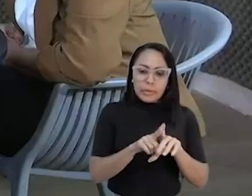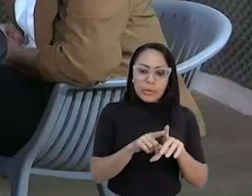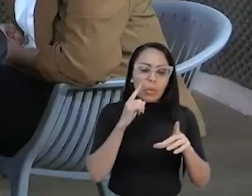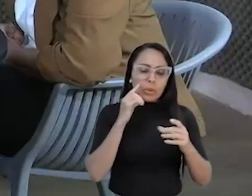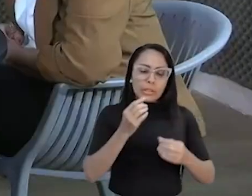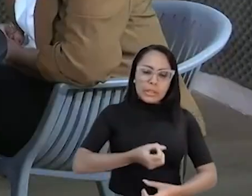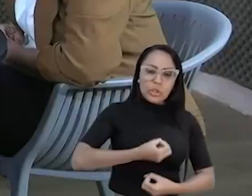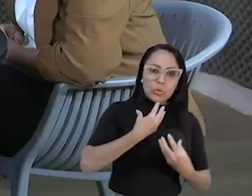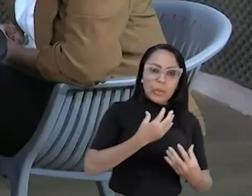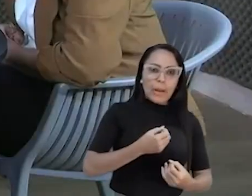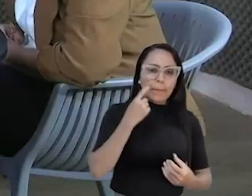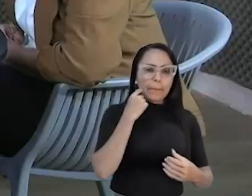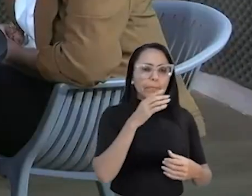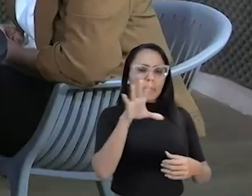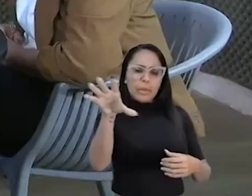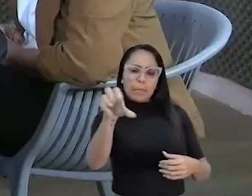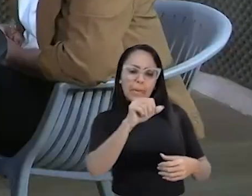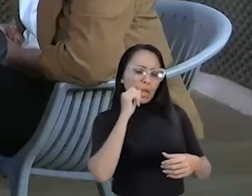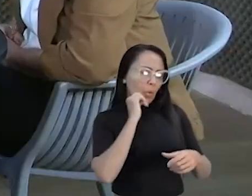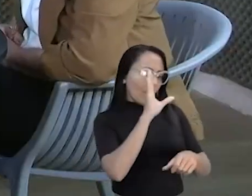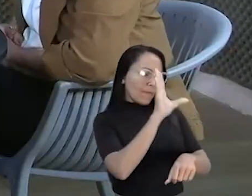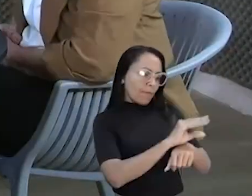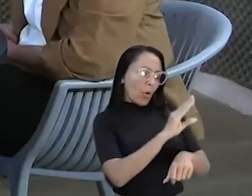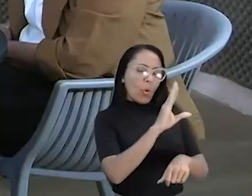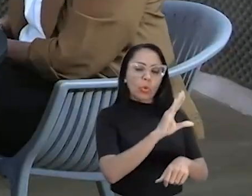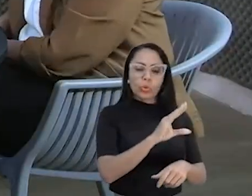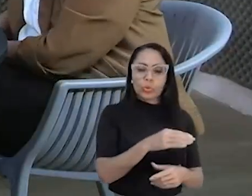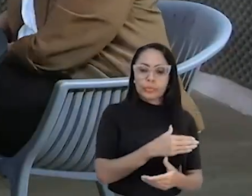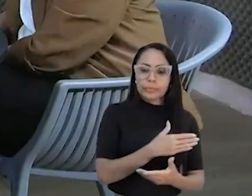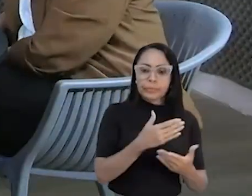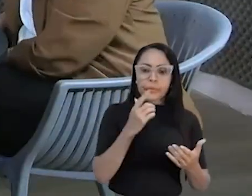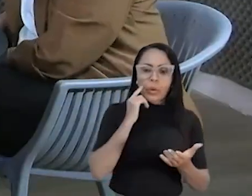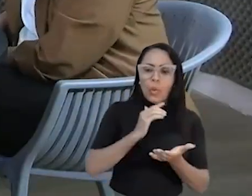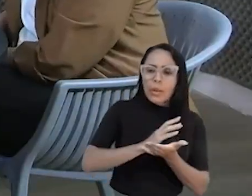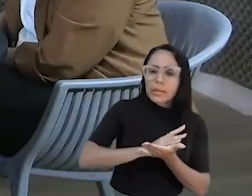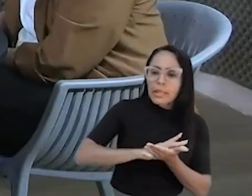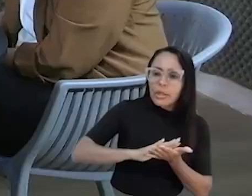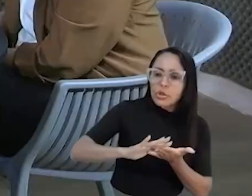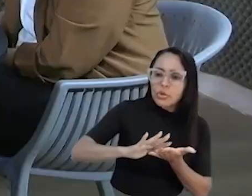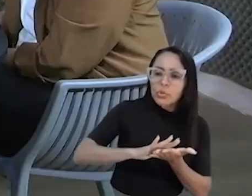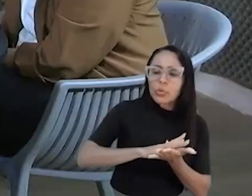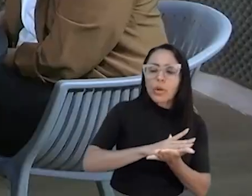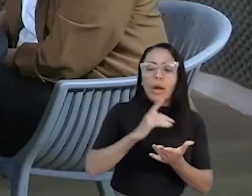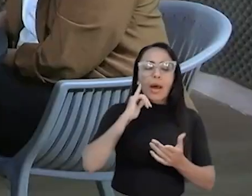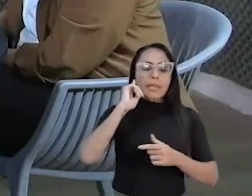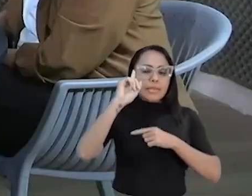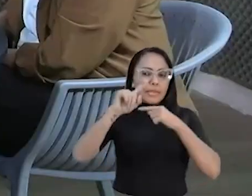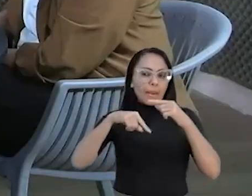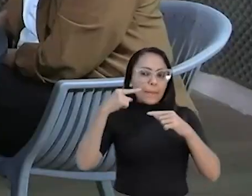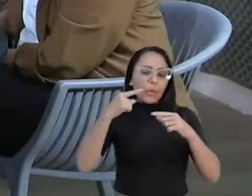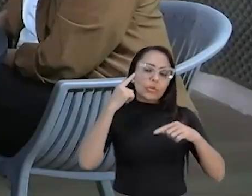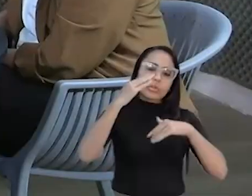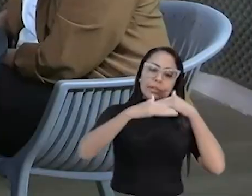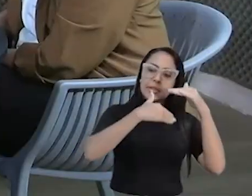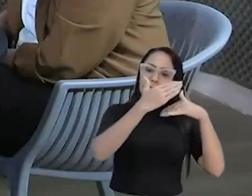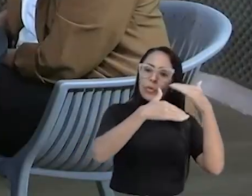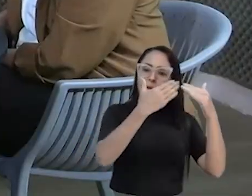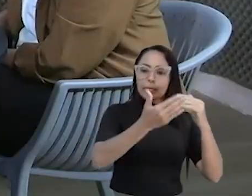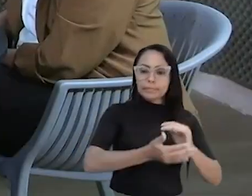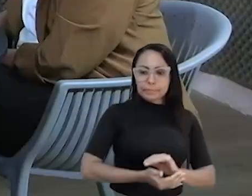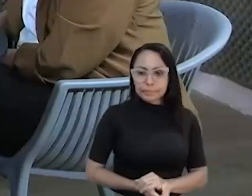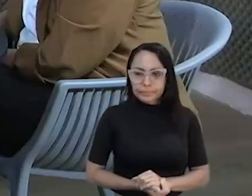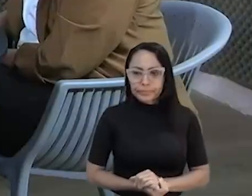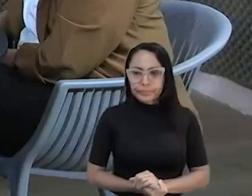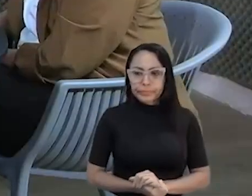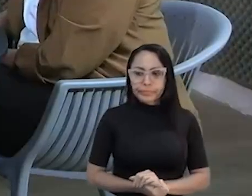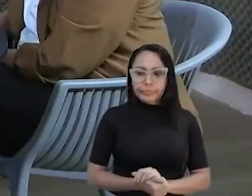inspirar, pegar uma foto, pegar uma textura, né? E a partir daí desenvolver esse módulo que